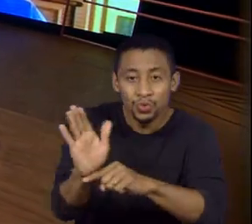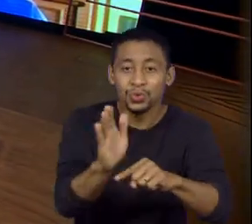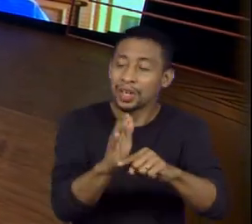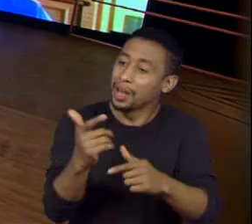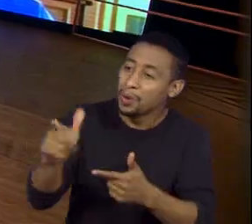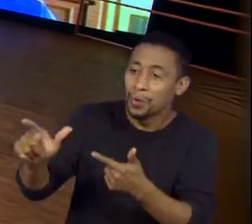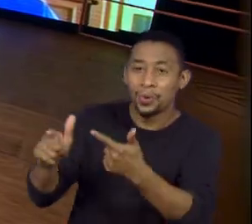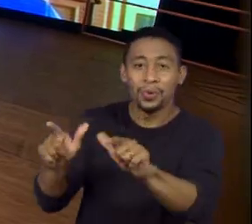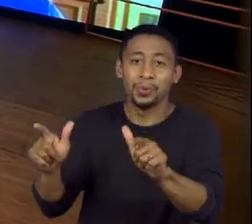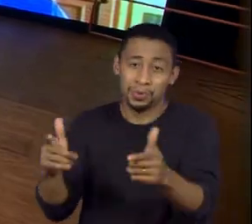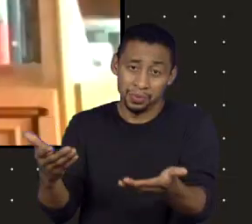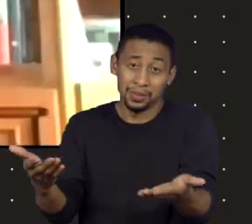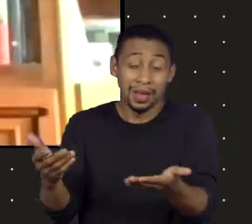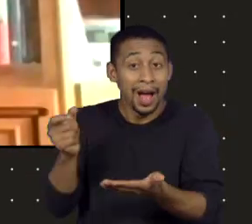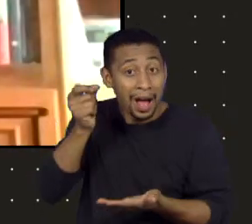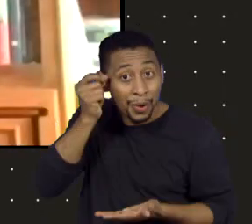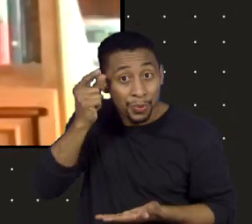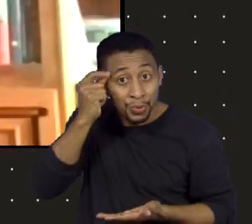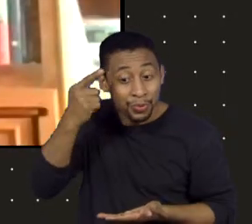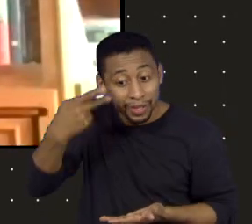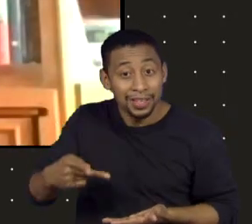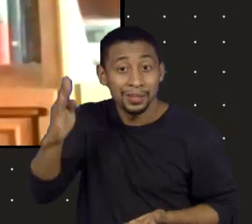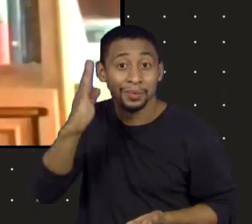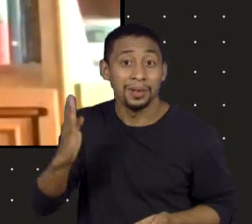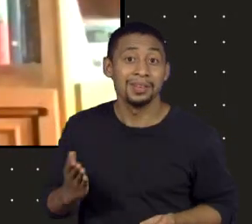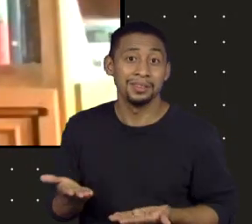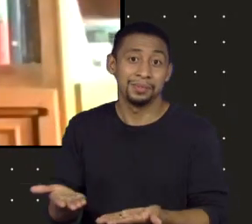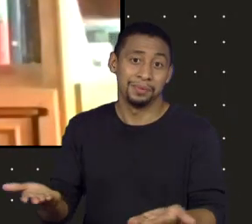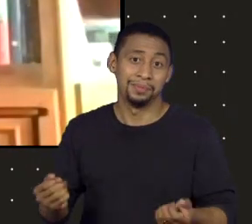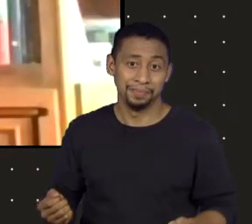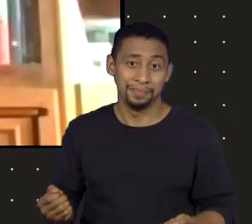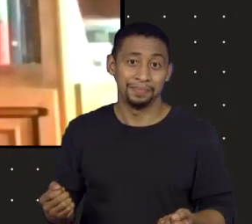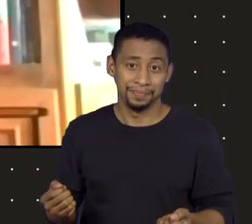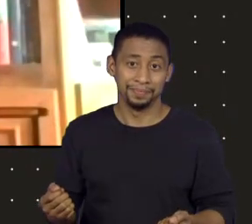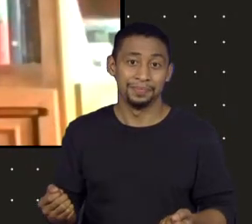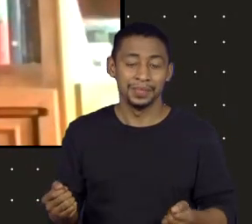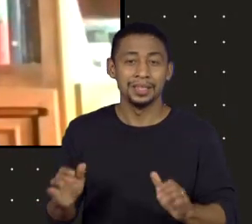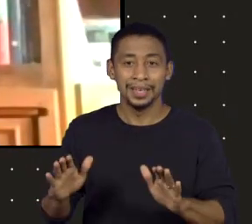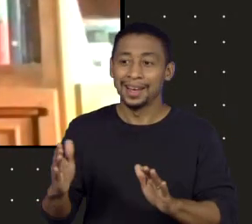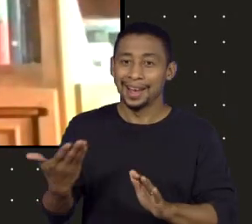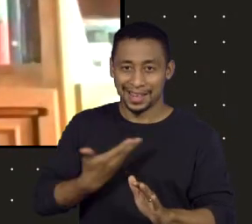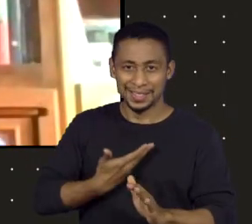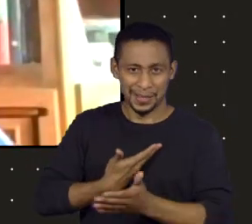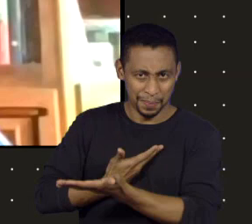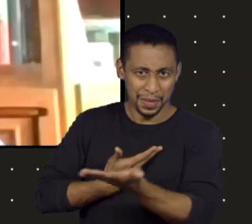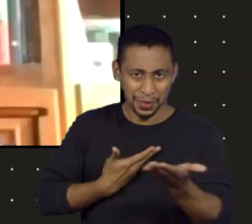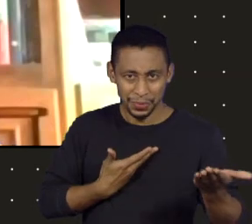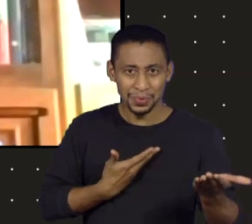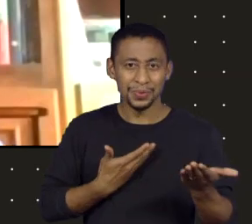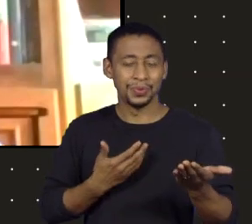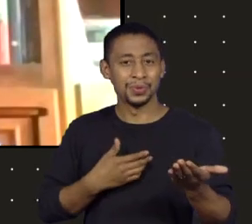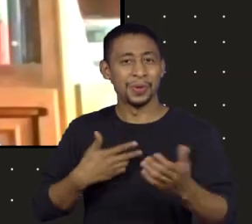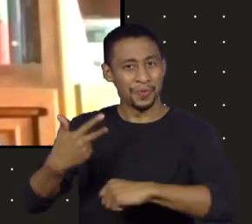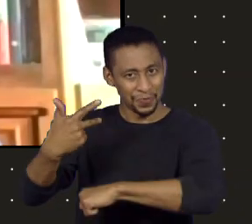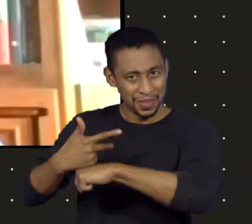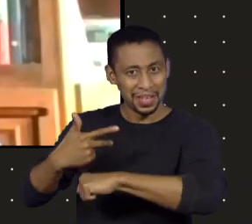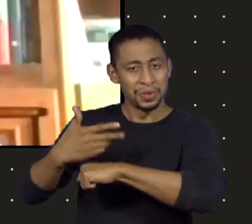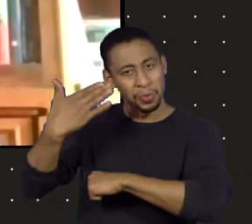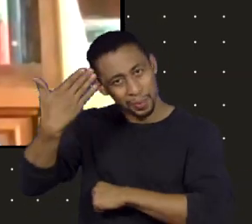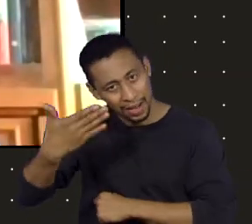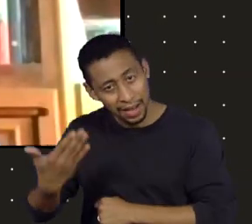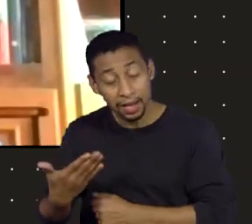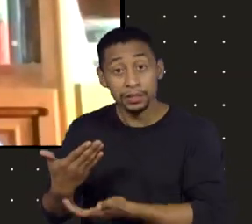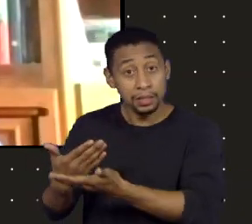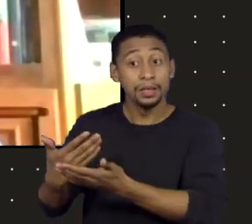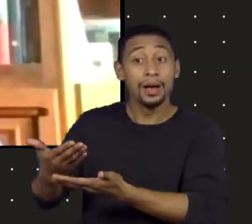grandes obras, né, que a cultura brasileira tão rica produz. E esses amigos são amigos